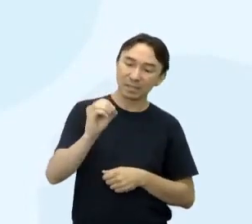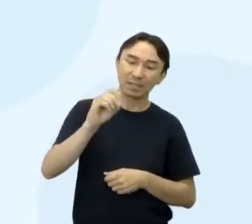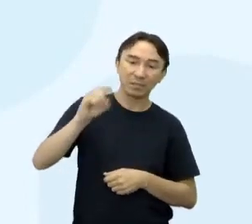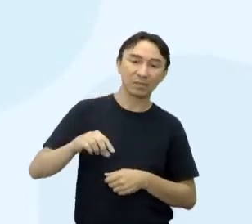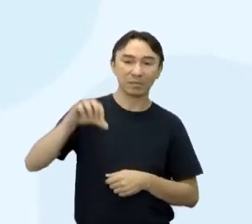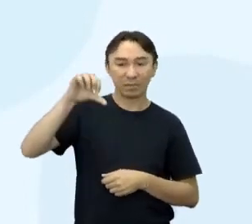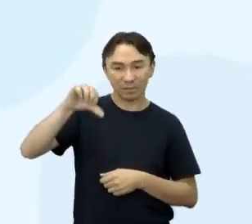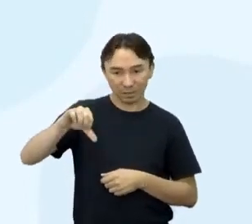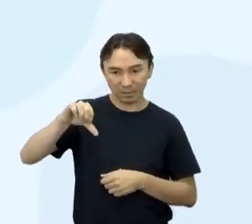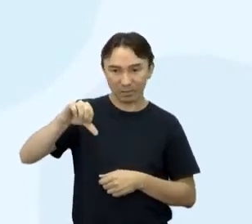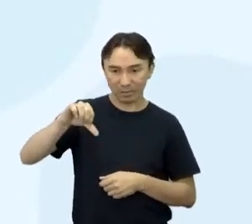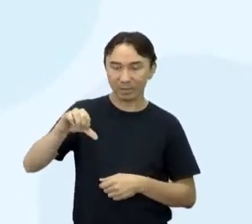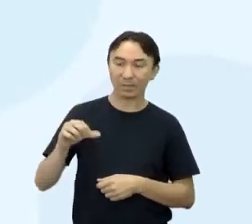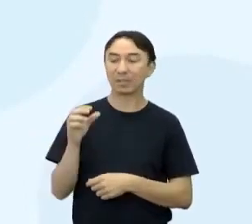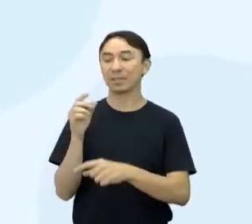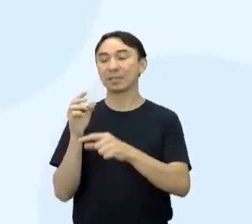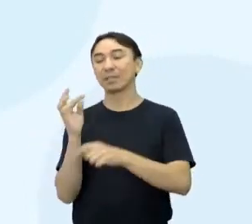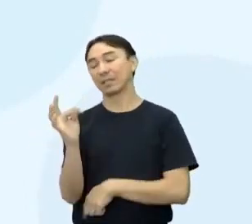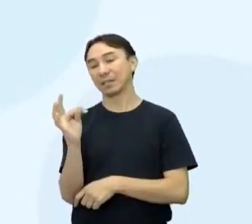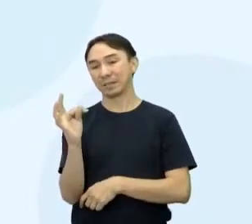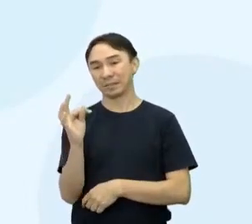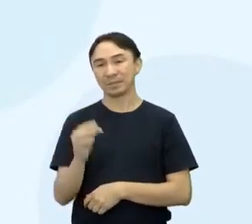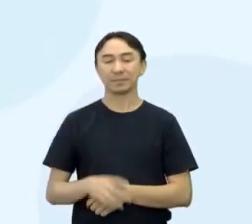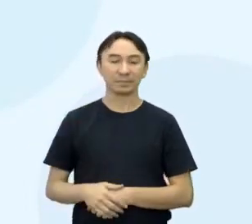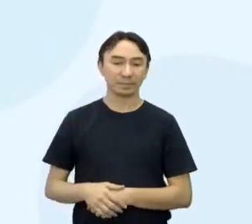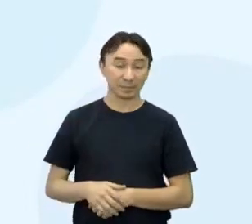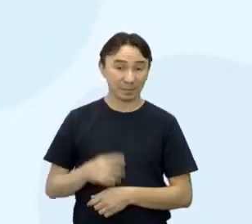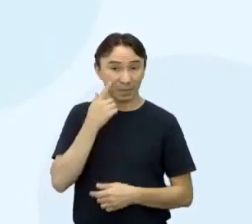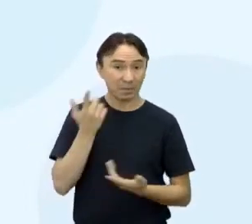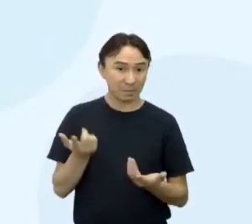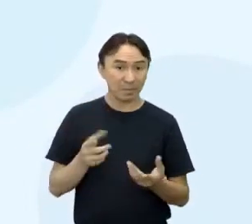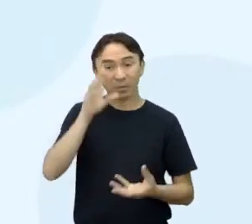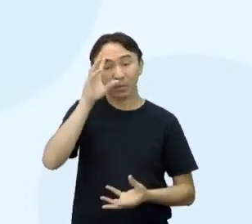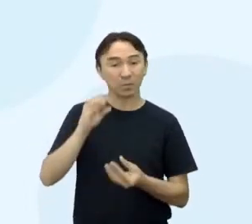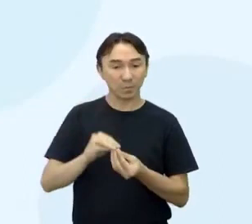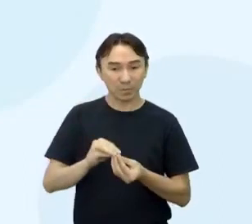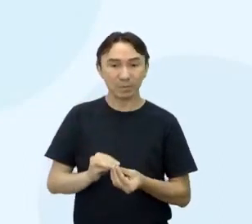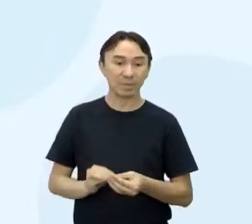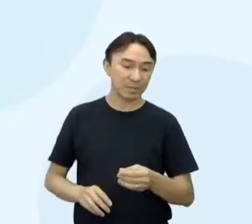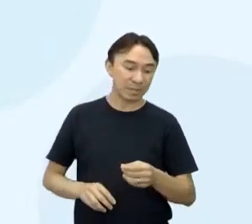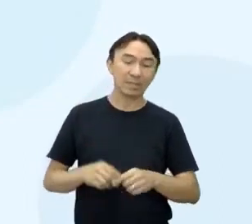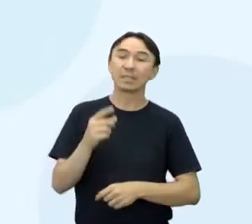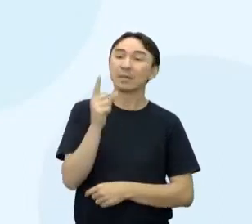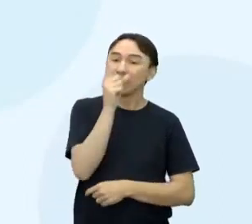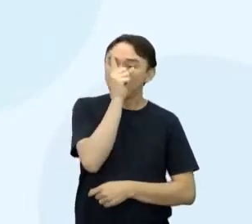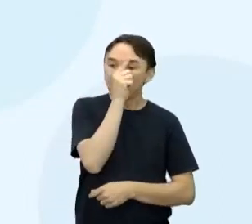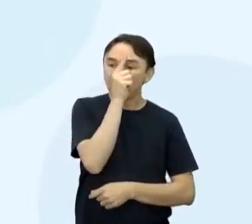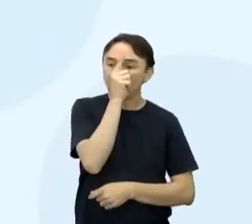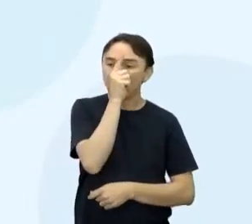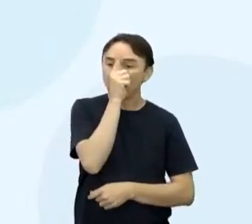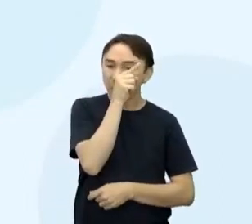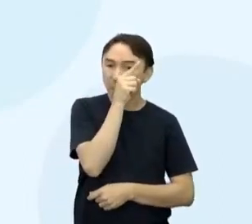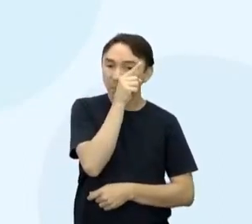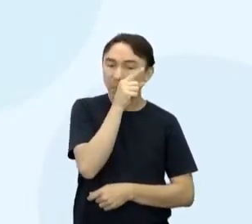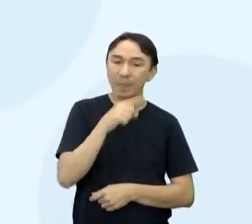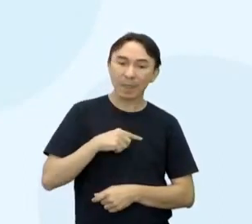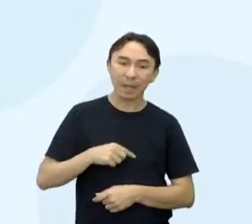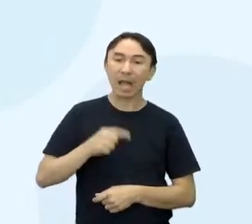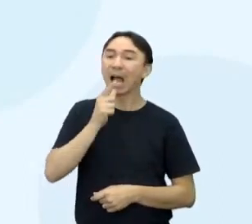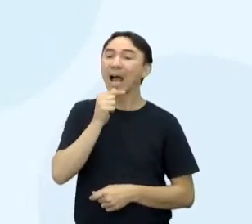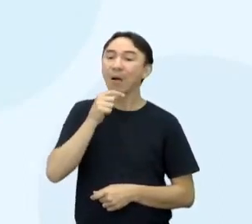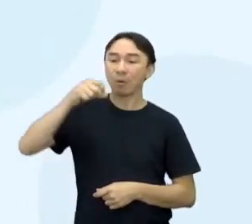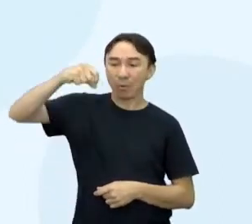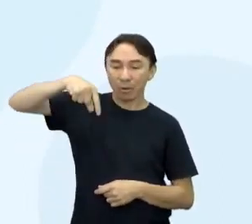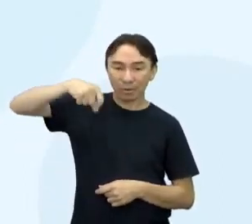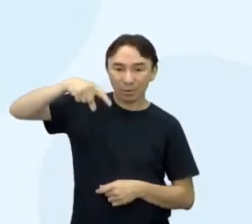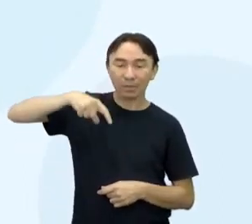T. Quer dizer que a cada segundo que passa, esta gotinha anda 9 centímetros.